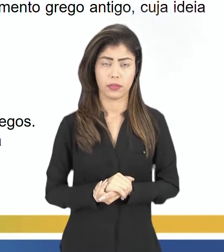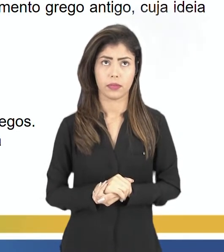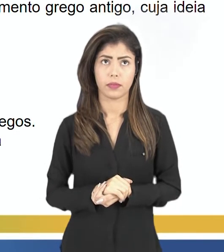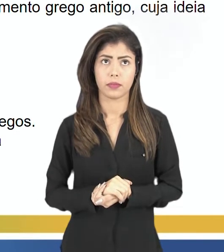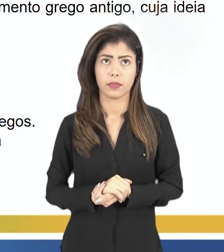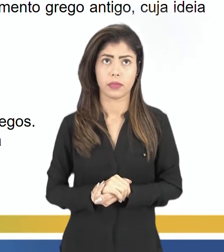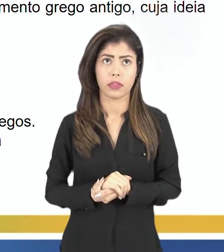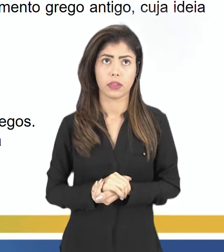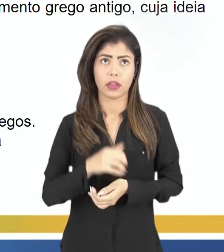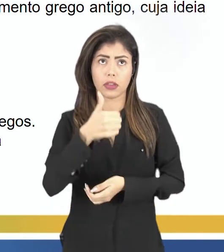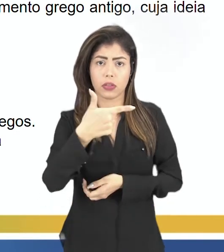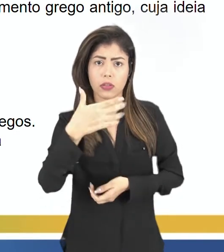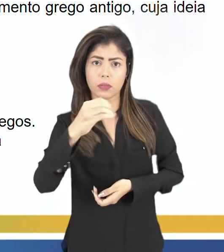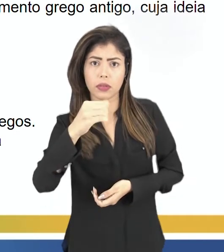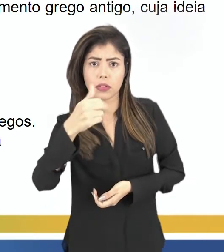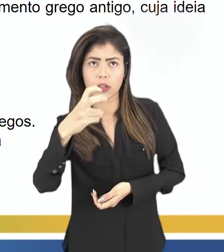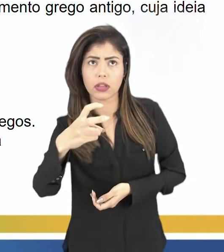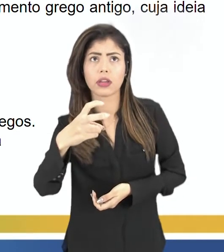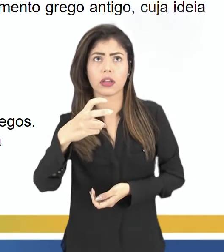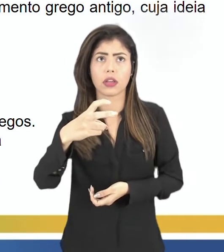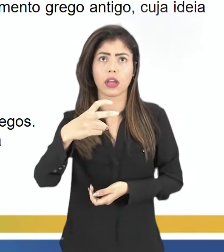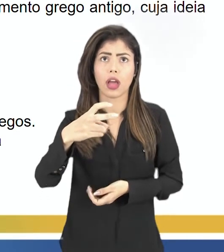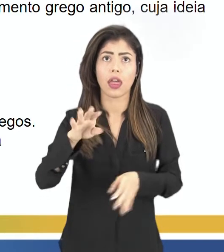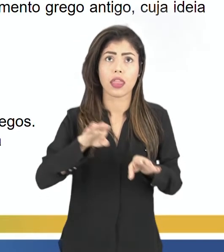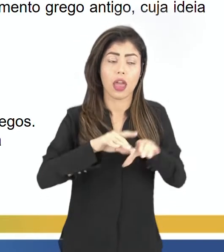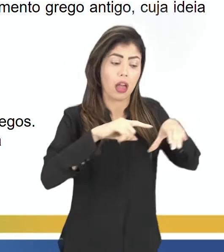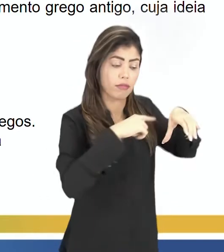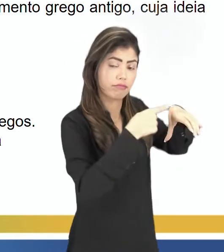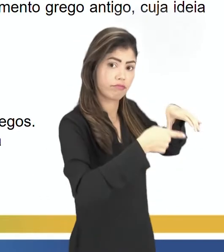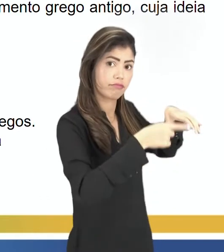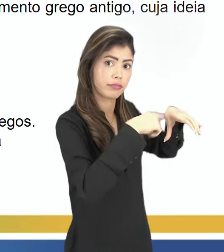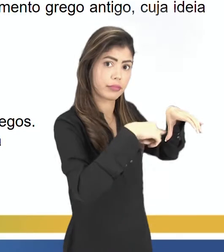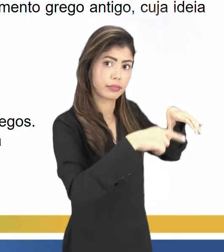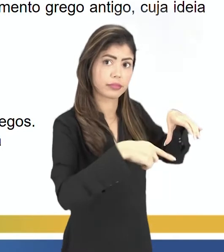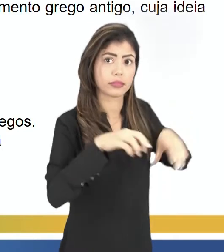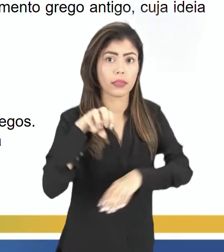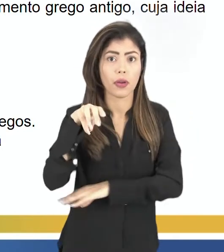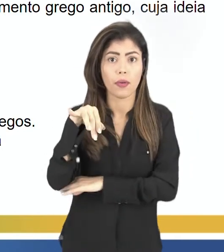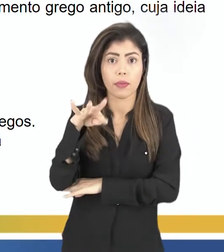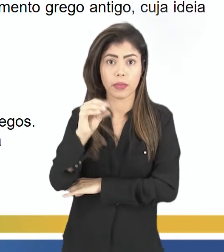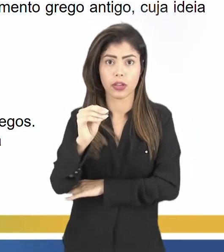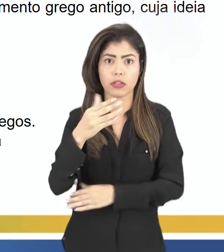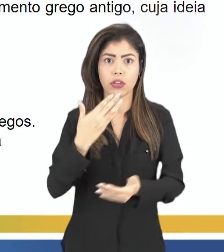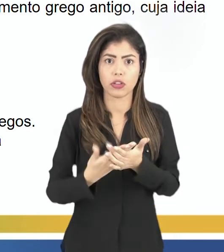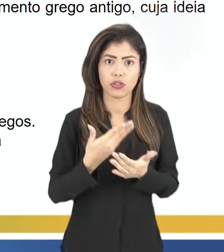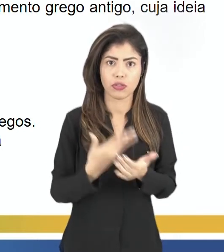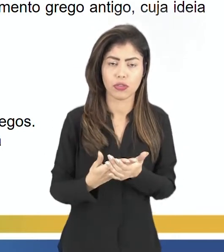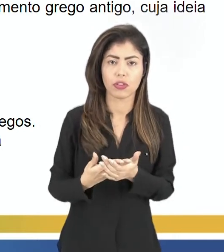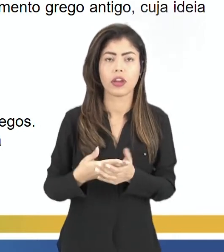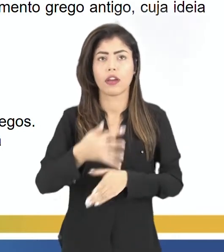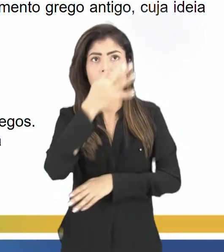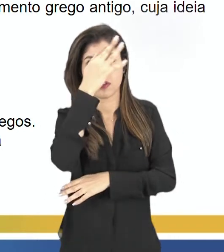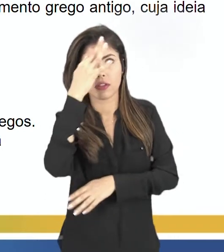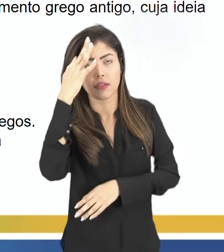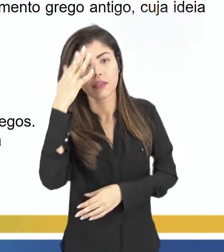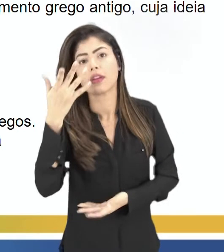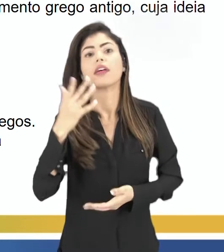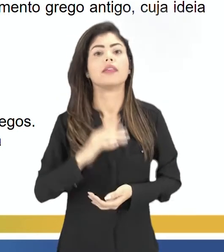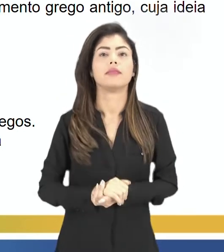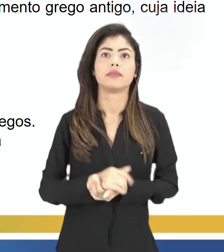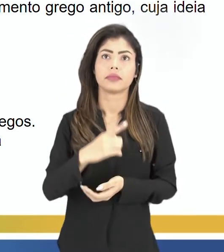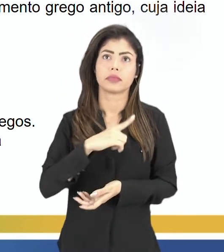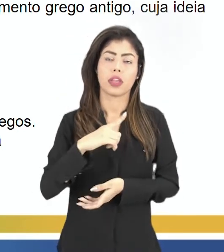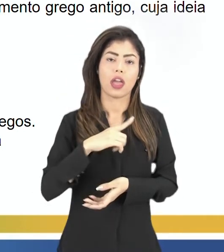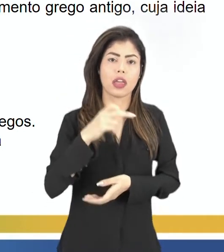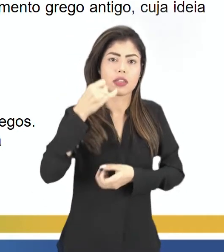uma questão de 2015 é sobre o mito da caverna, um clássico que você que estudou a história da filosofia conhece.